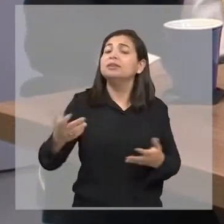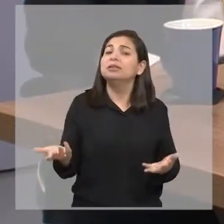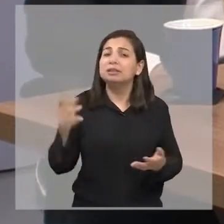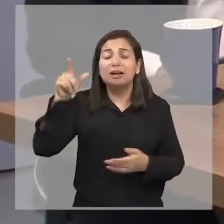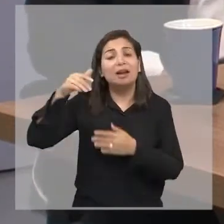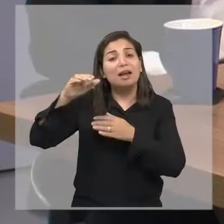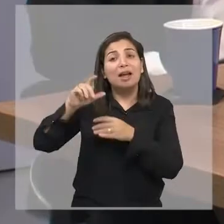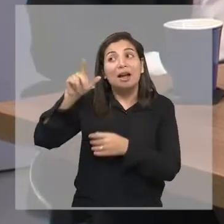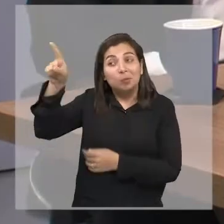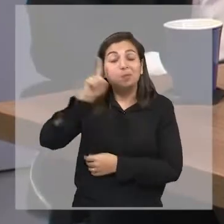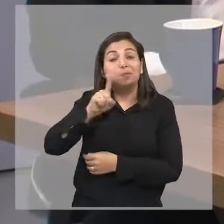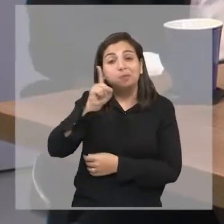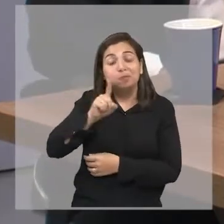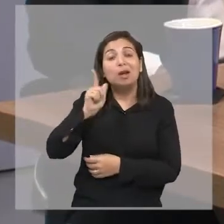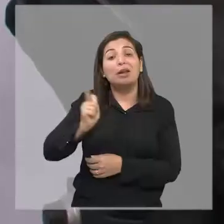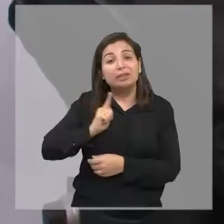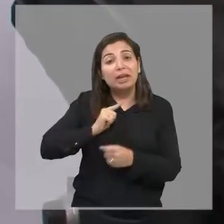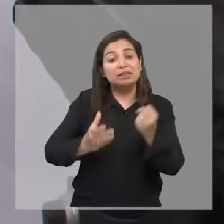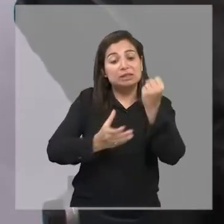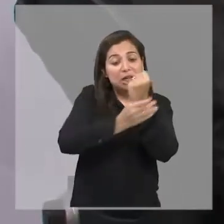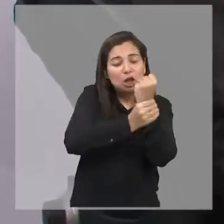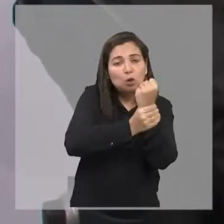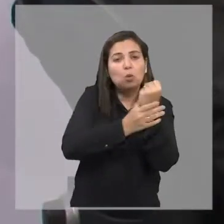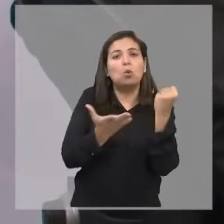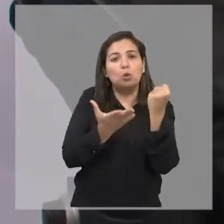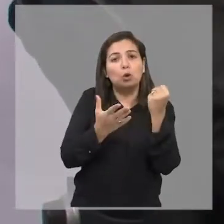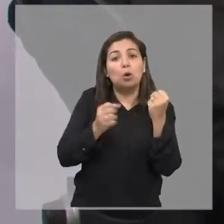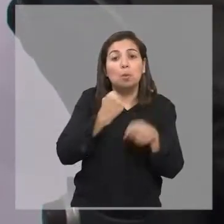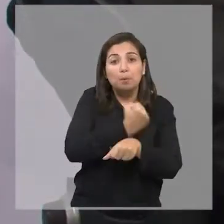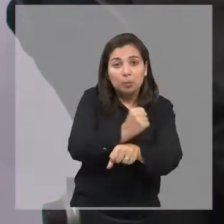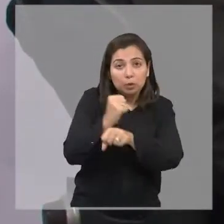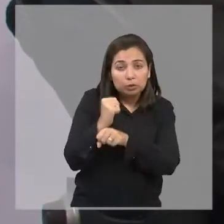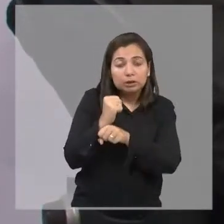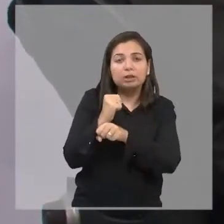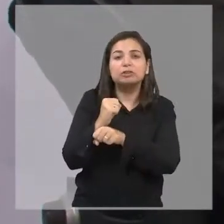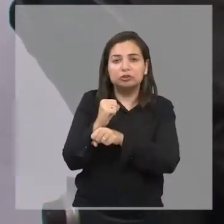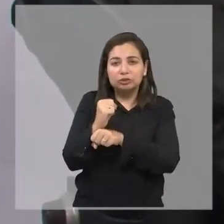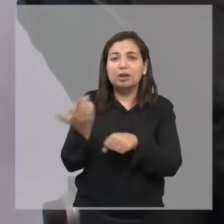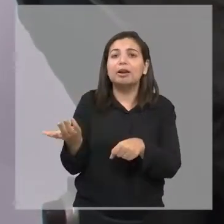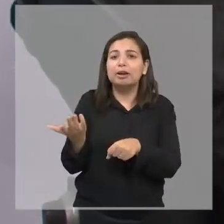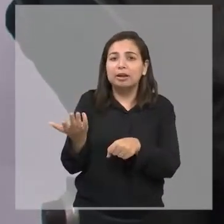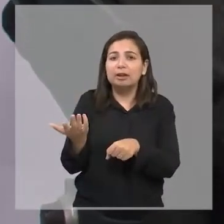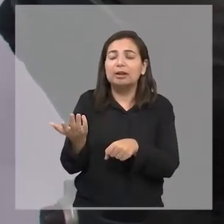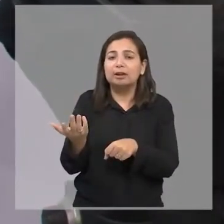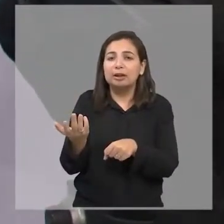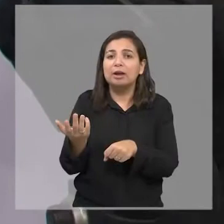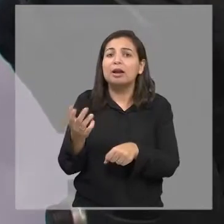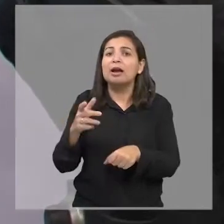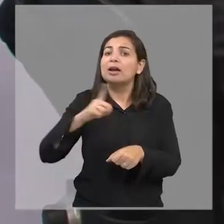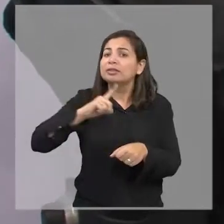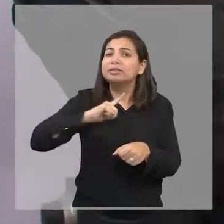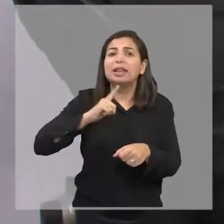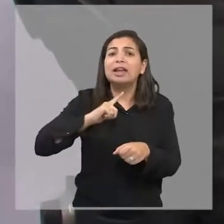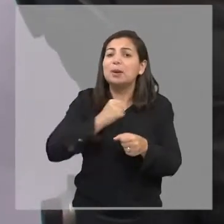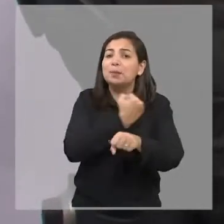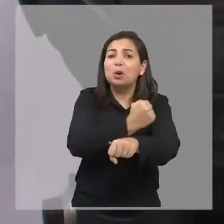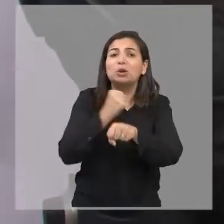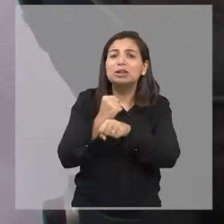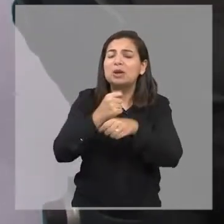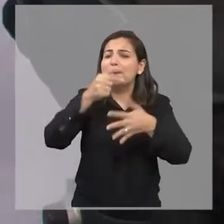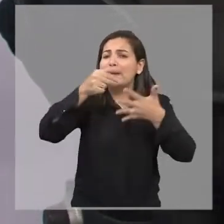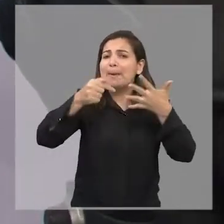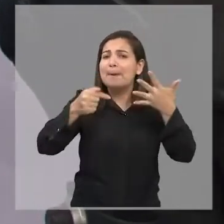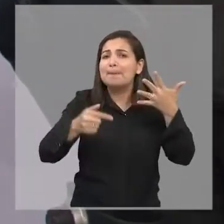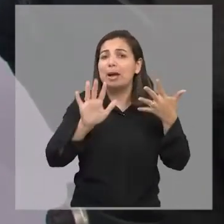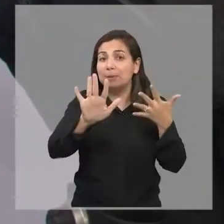Não é isso que eu estou dizendo, não. Existe seguro para proteger Privado. ex-patente. Não, Ah, amigo. sim, é Existe uma irrisório. rede de proteção. Irrisório.